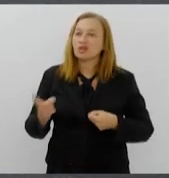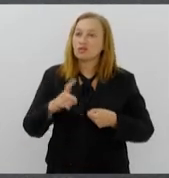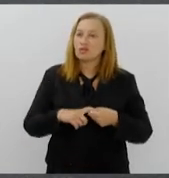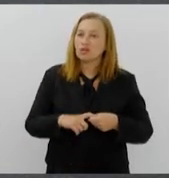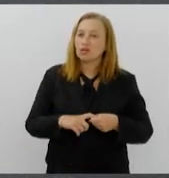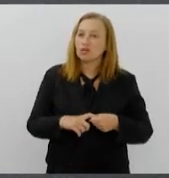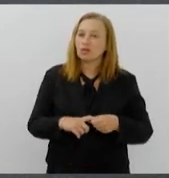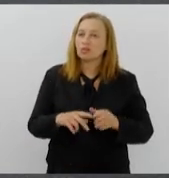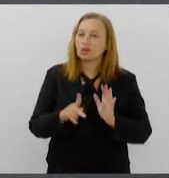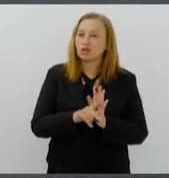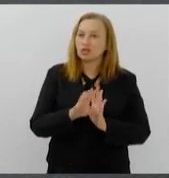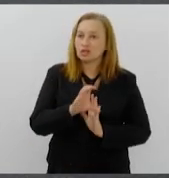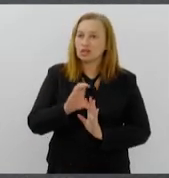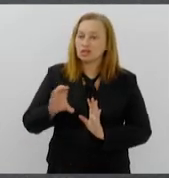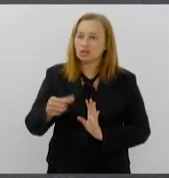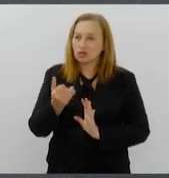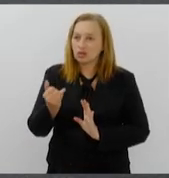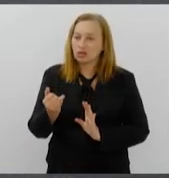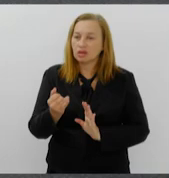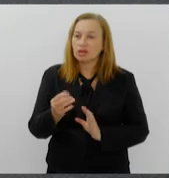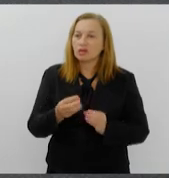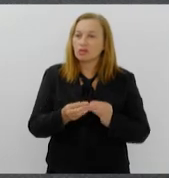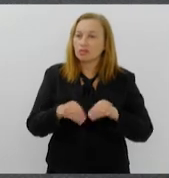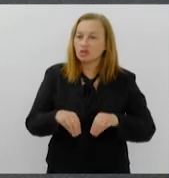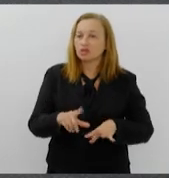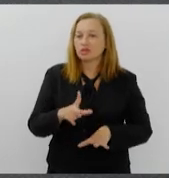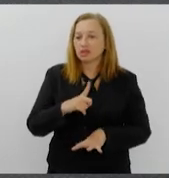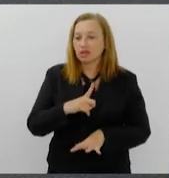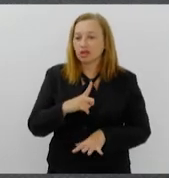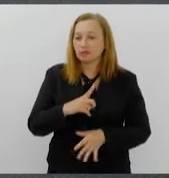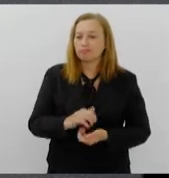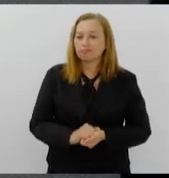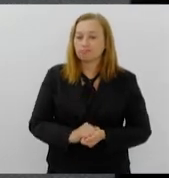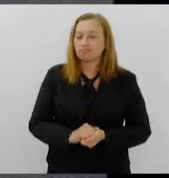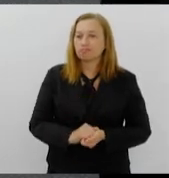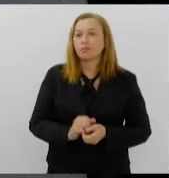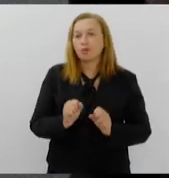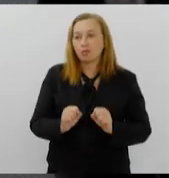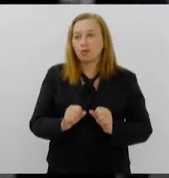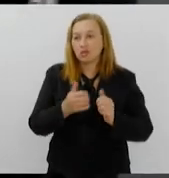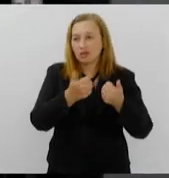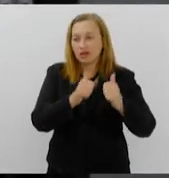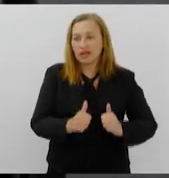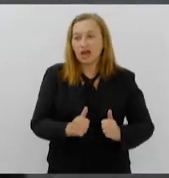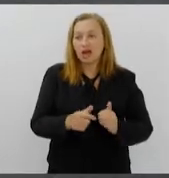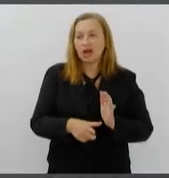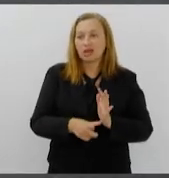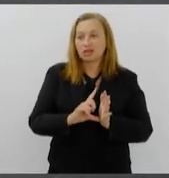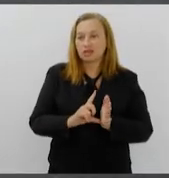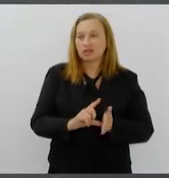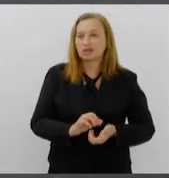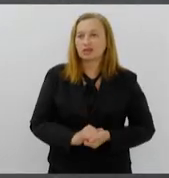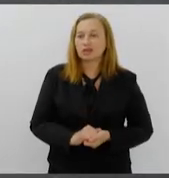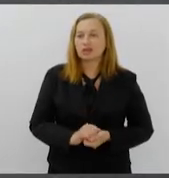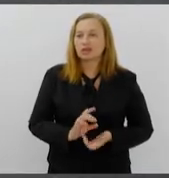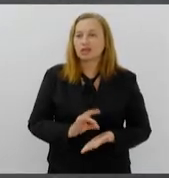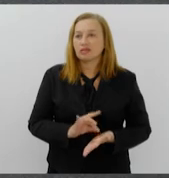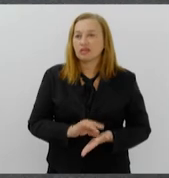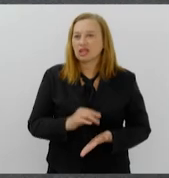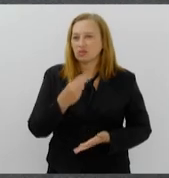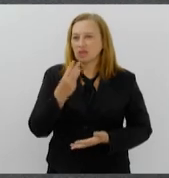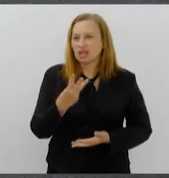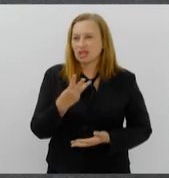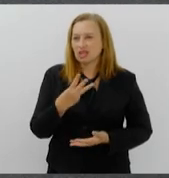à CCJ, porque há uma potencial prejudicabilidade e que a gente possa avaliar lá de quem é o projeto. Na verdade, são